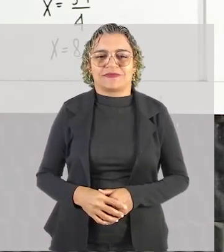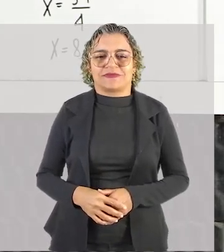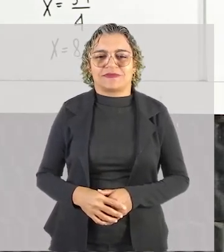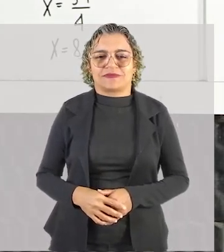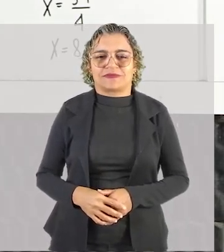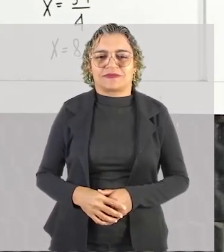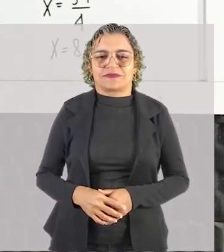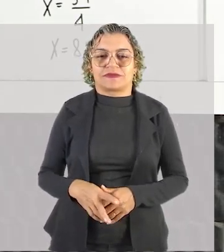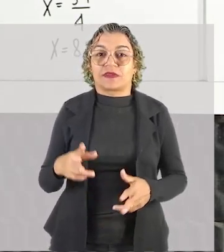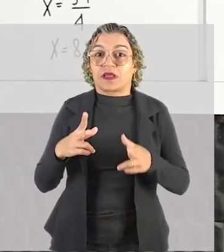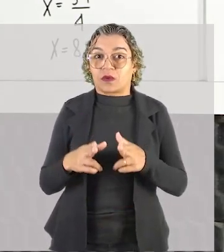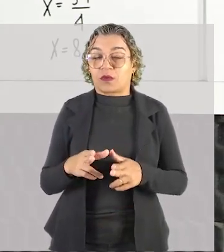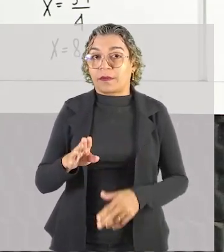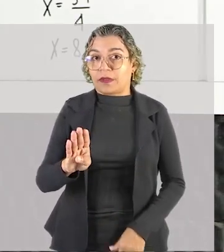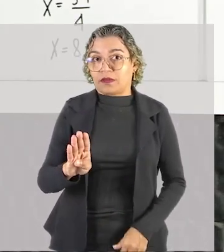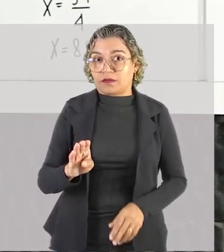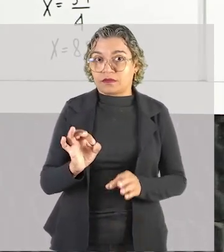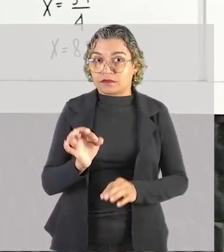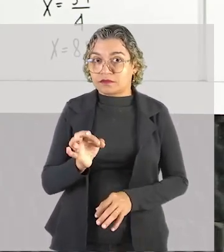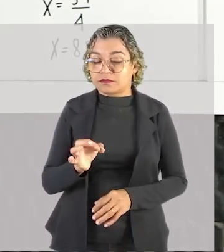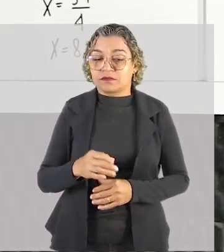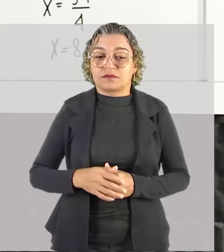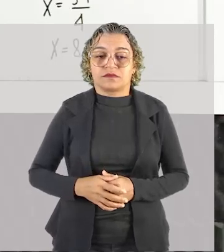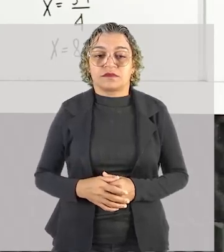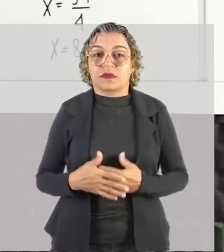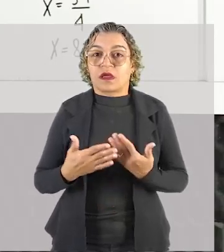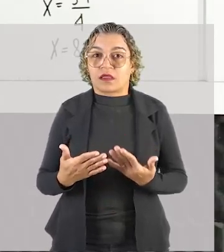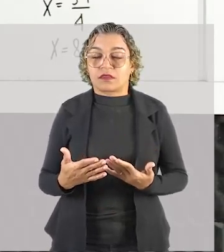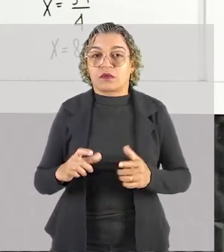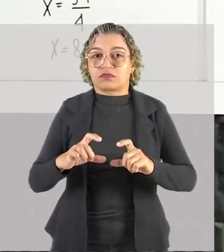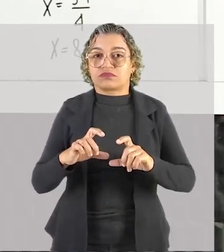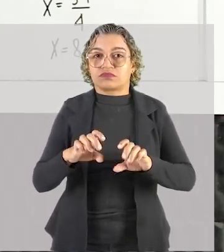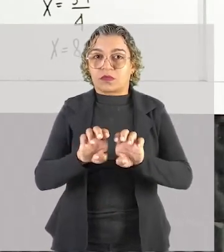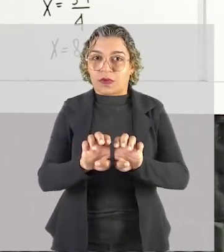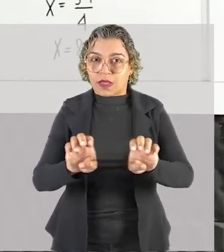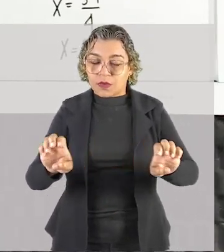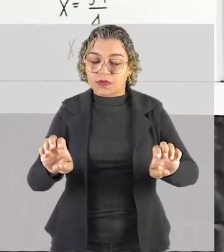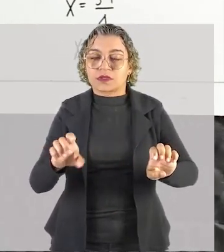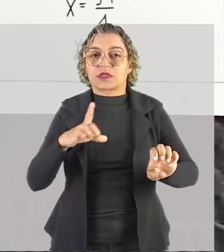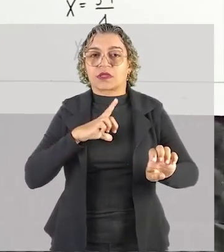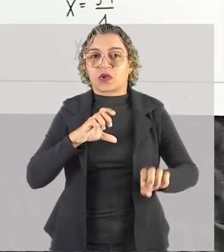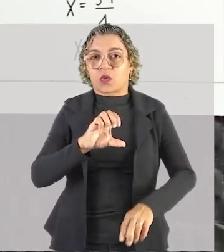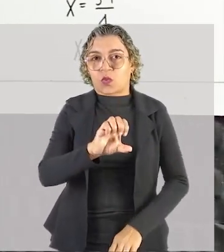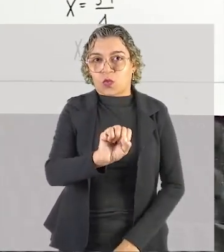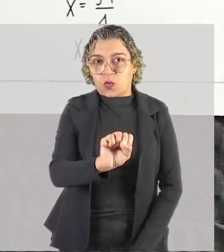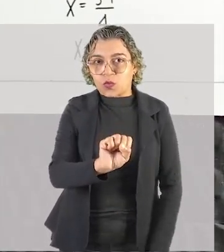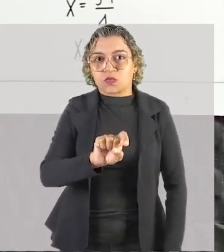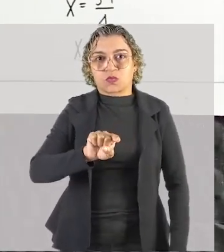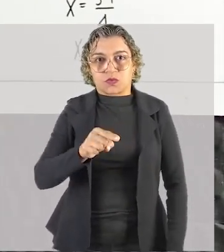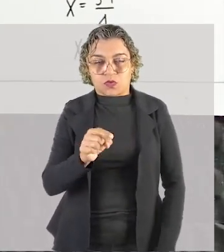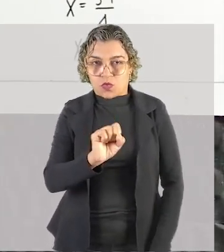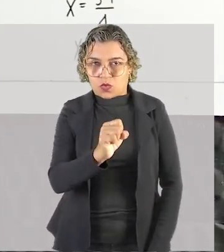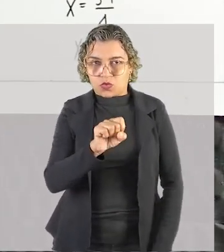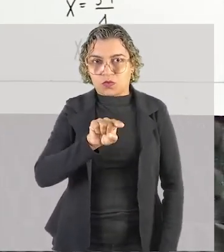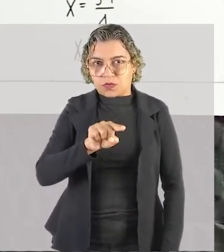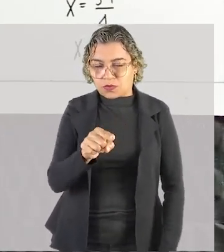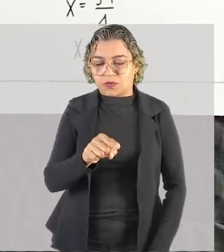que é o valor de B, certo? Resolvendo essa equação, nós vamos ter 8.000